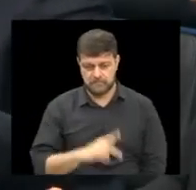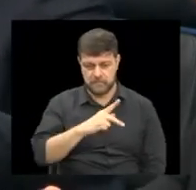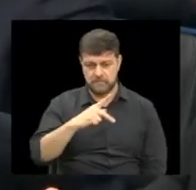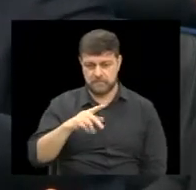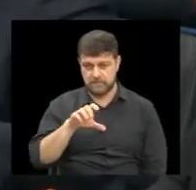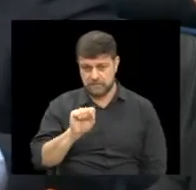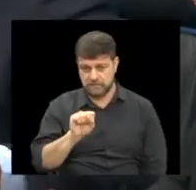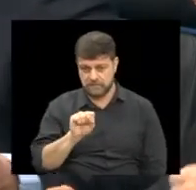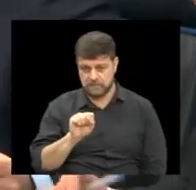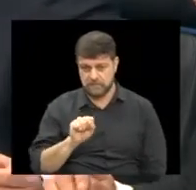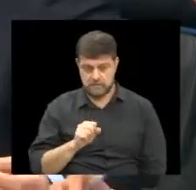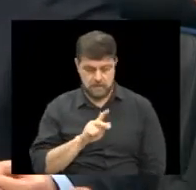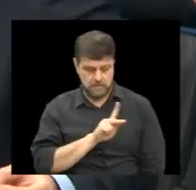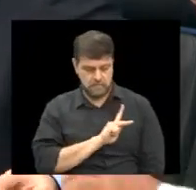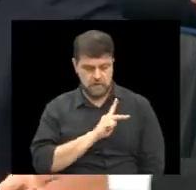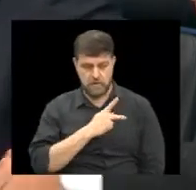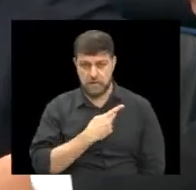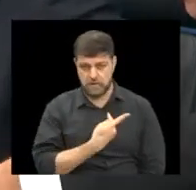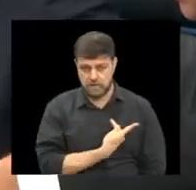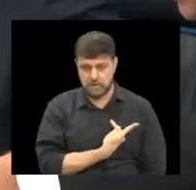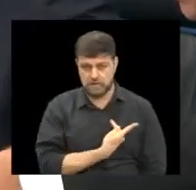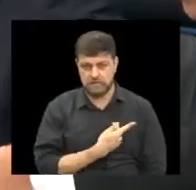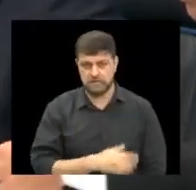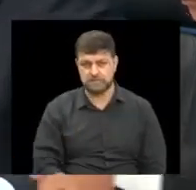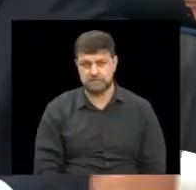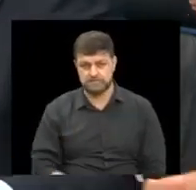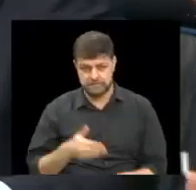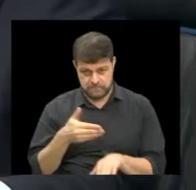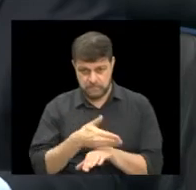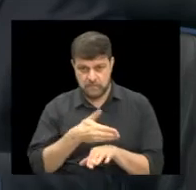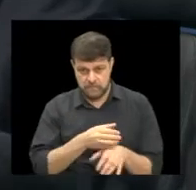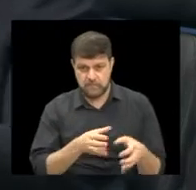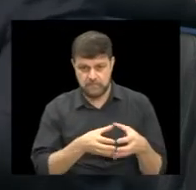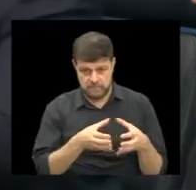PPS, vereador Paulo Haddad, fará parte.